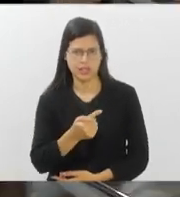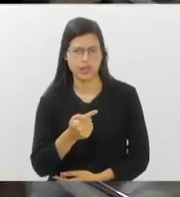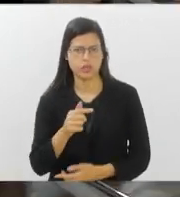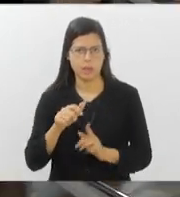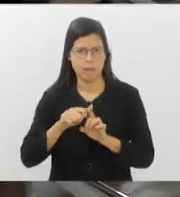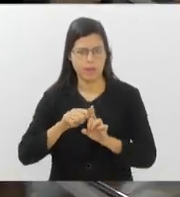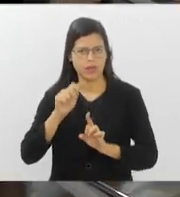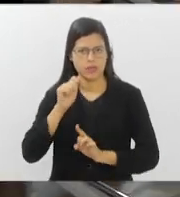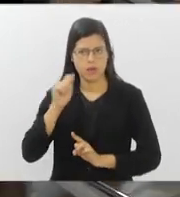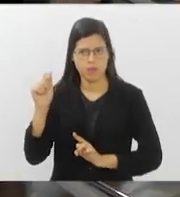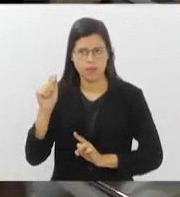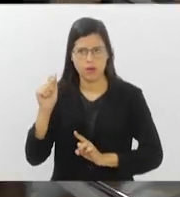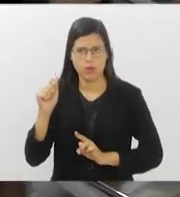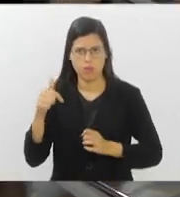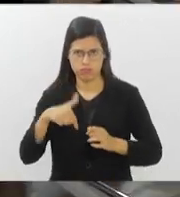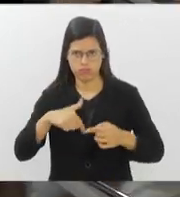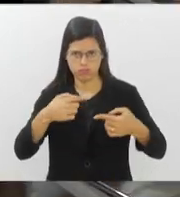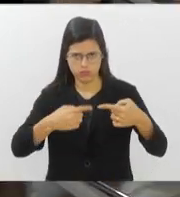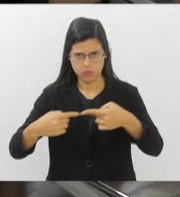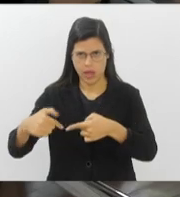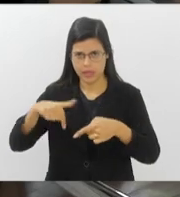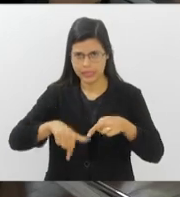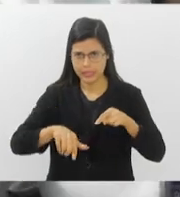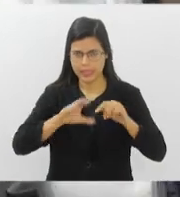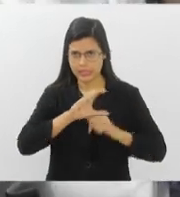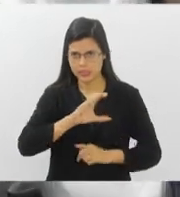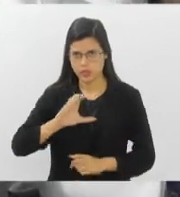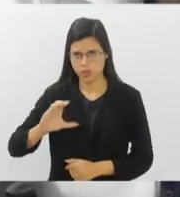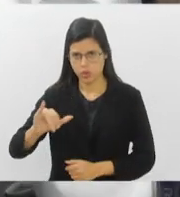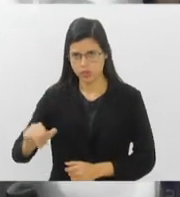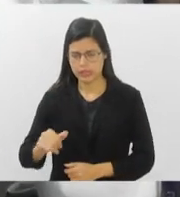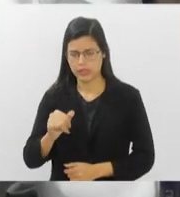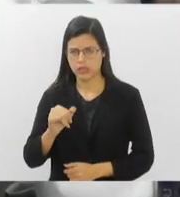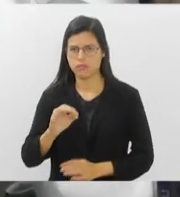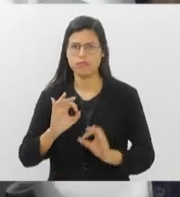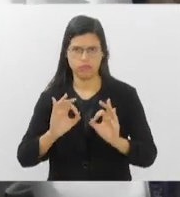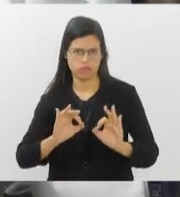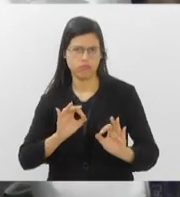É para pautar na CCJ? Isso. Tá.